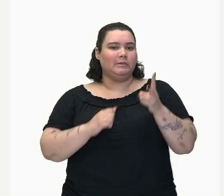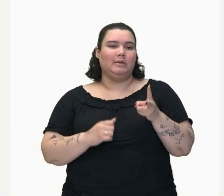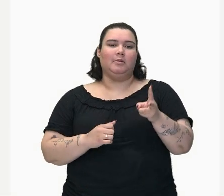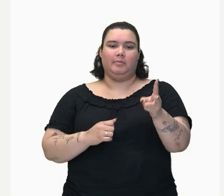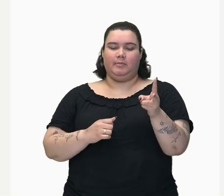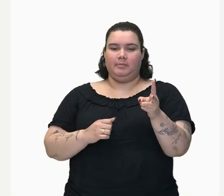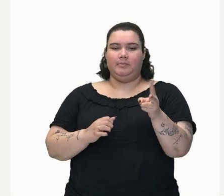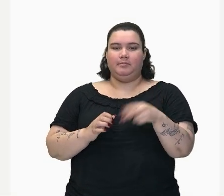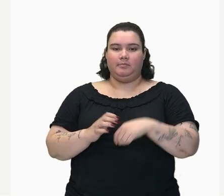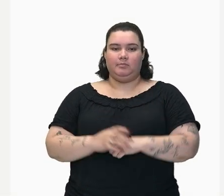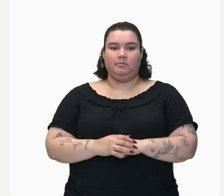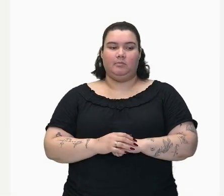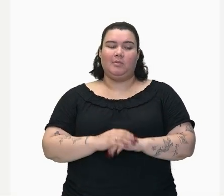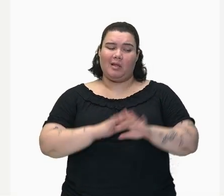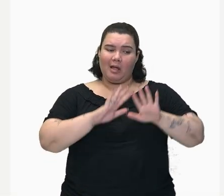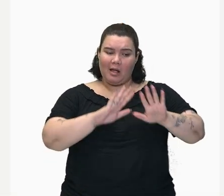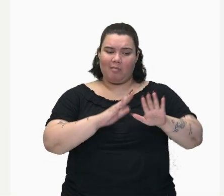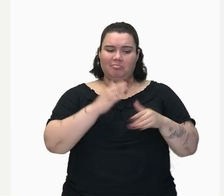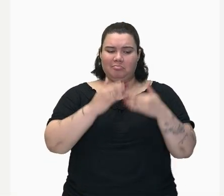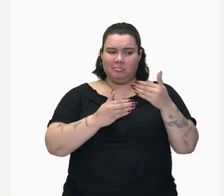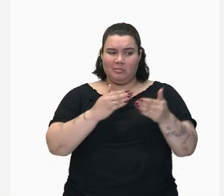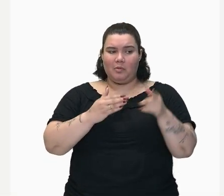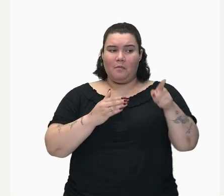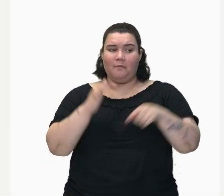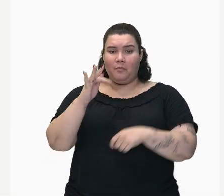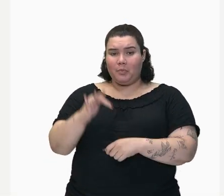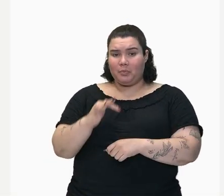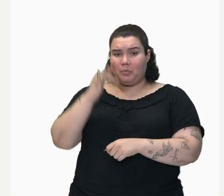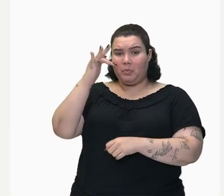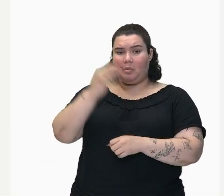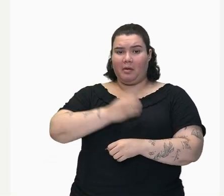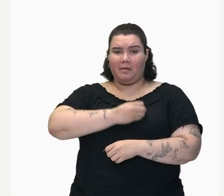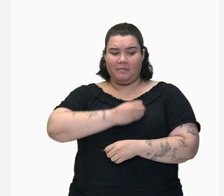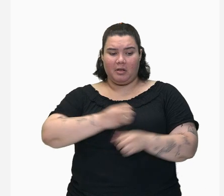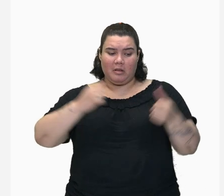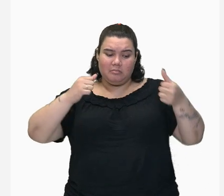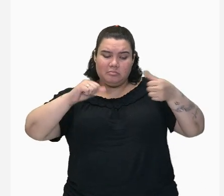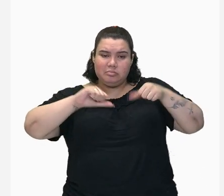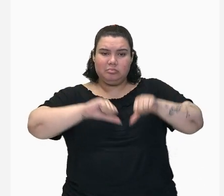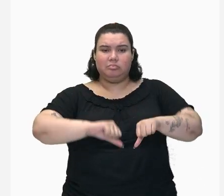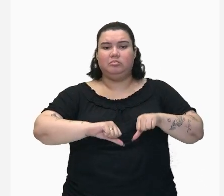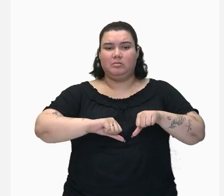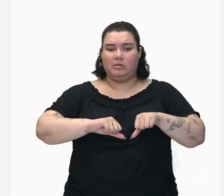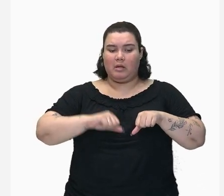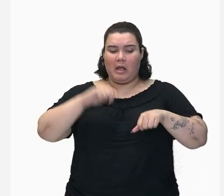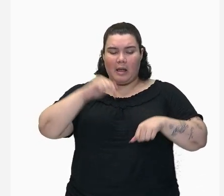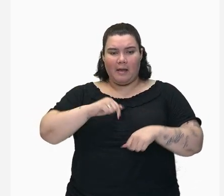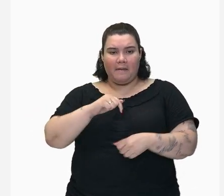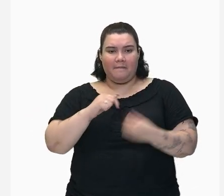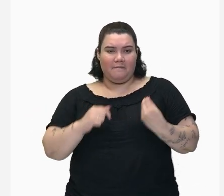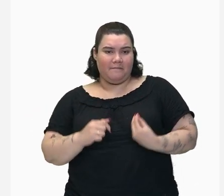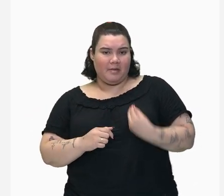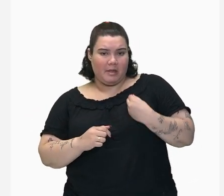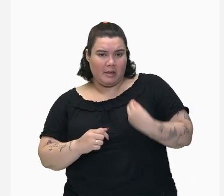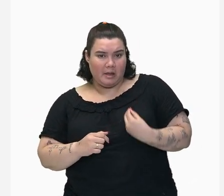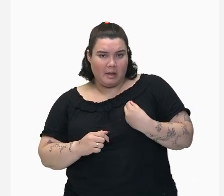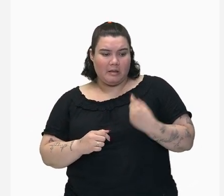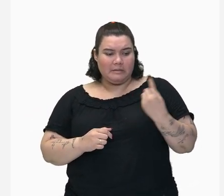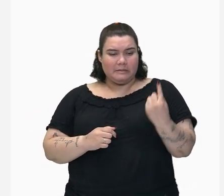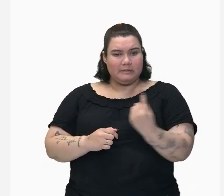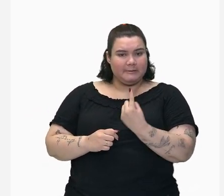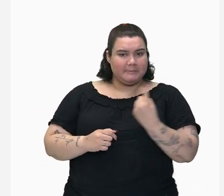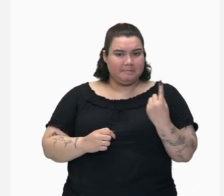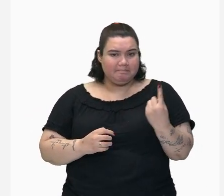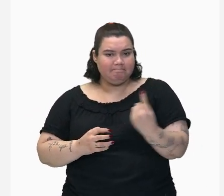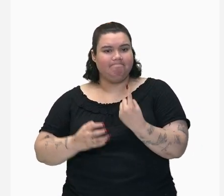inseparável. Acostuma-te à lama que te espera. O homem que, nesta terra miserável, mora